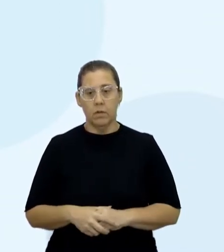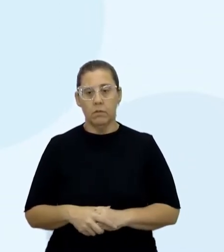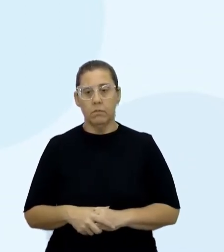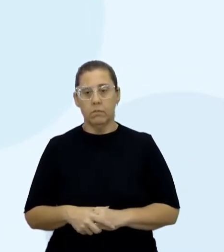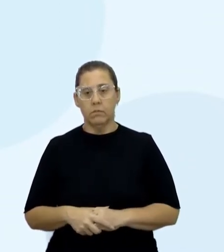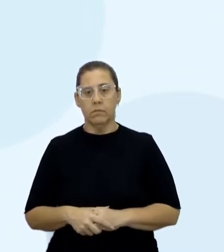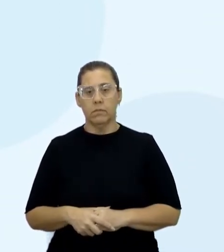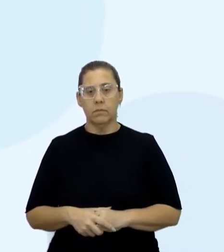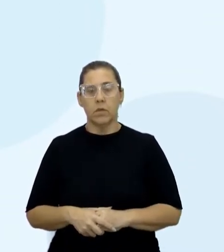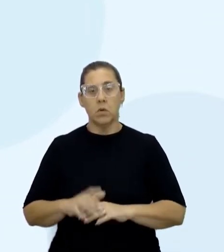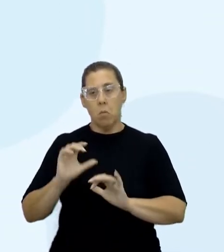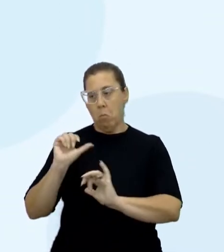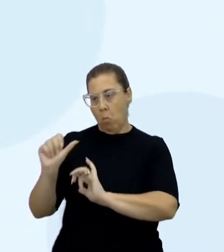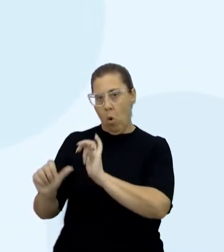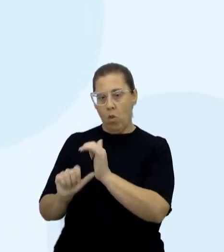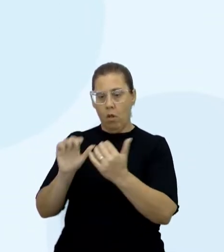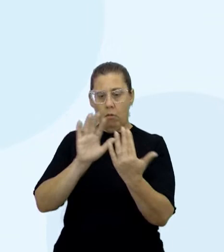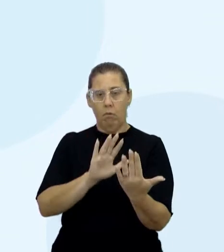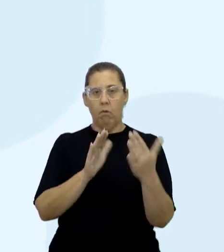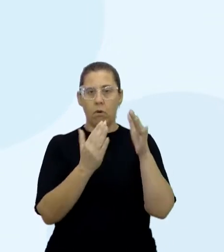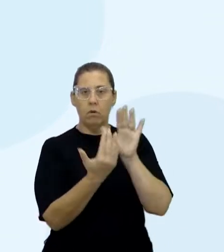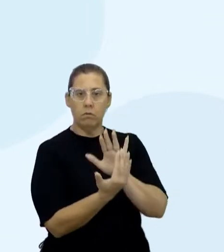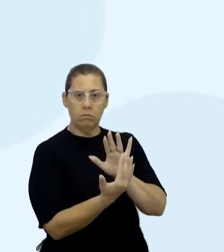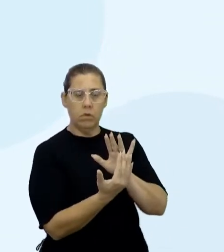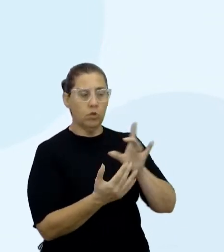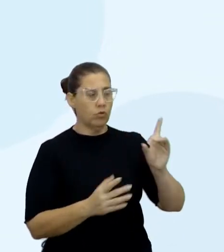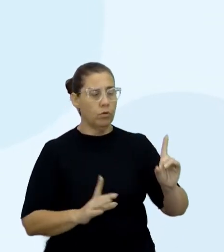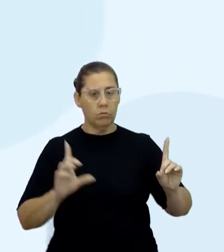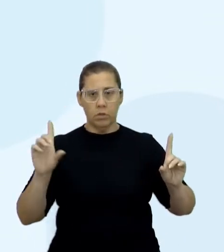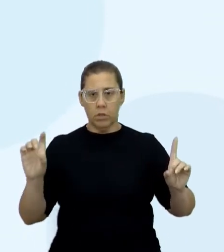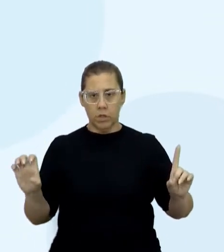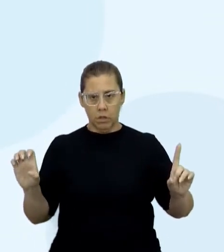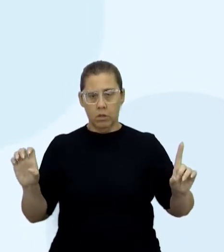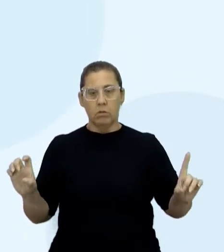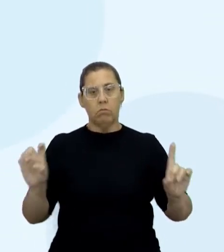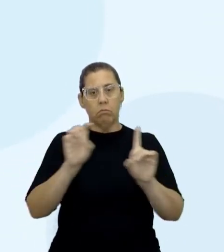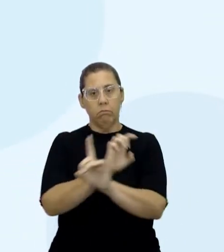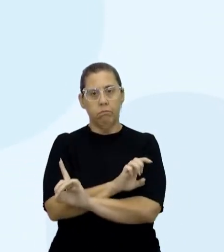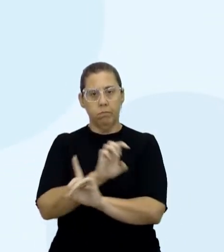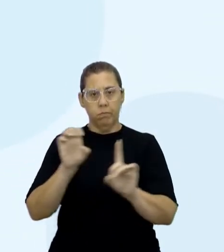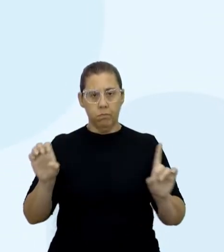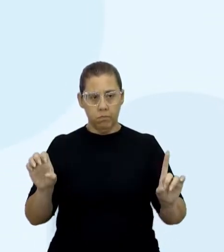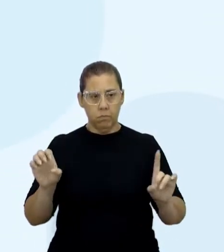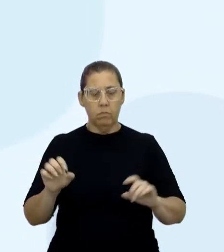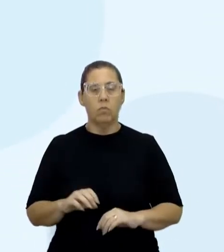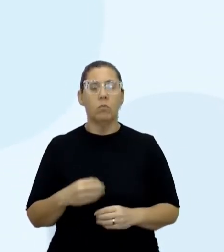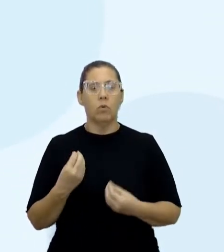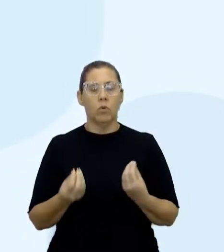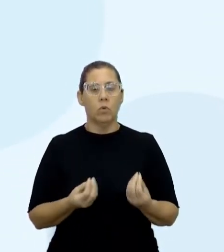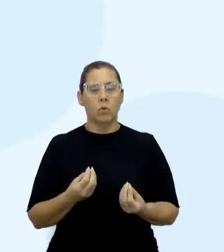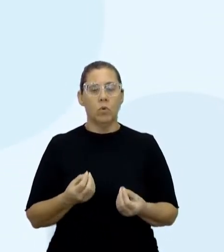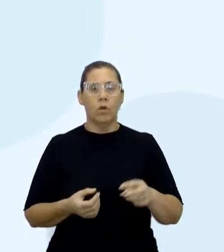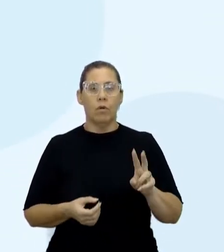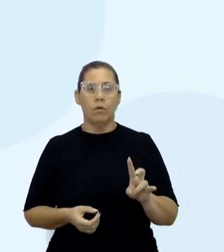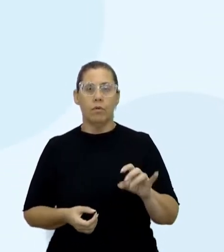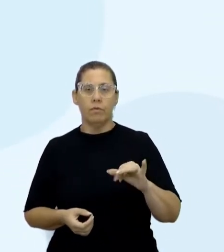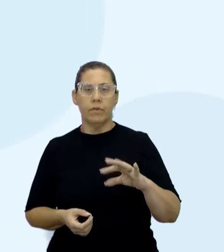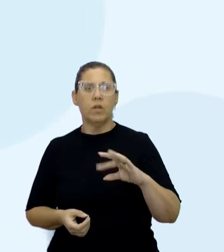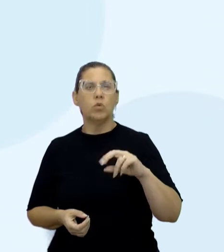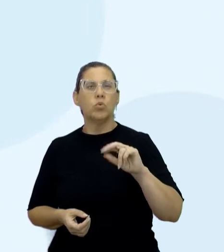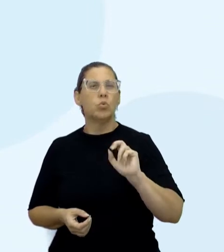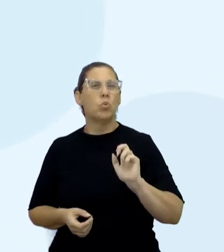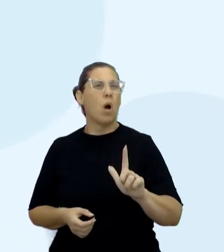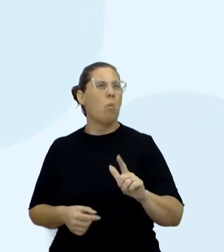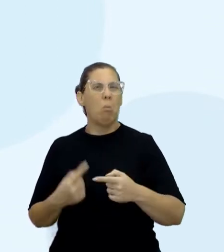enantiomorfa, né? Troca ali o lado esquerdo pelo lado direito e é classificada como virtual. Mas por que você